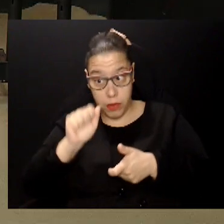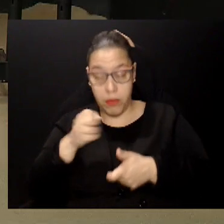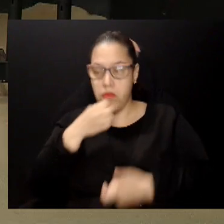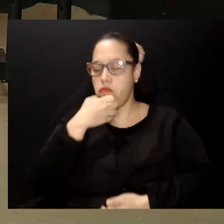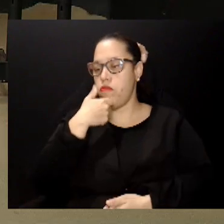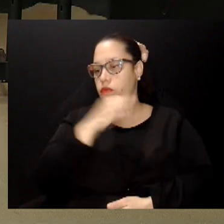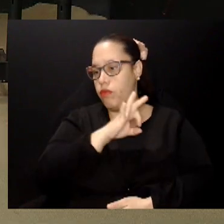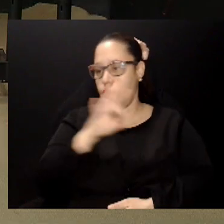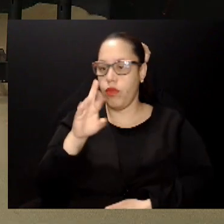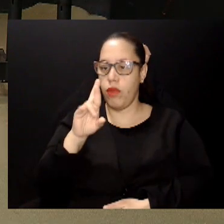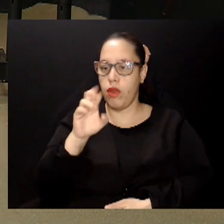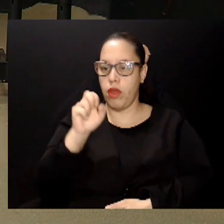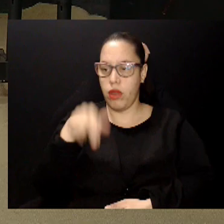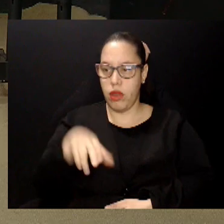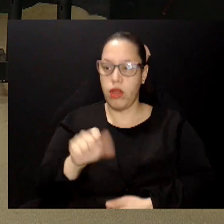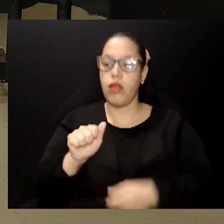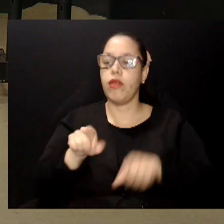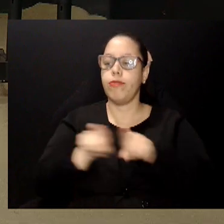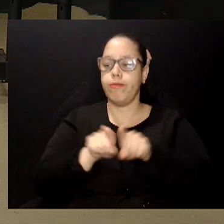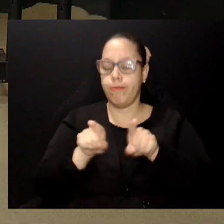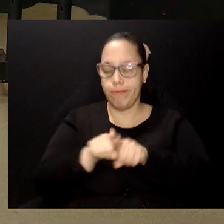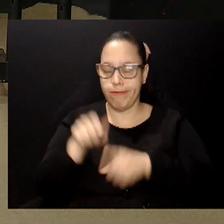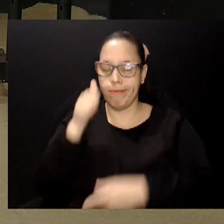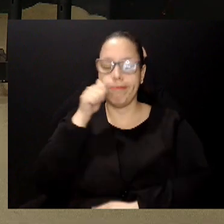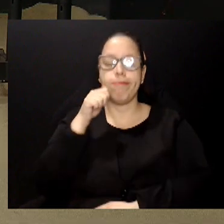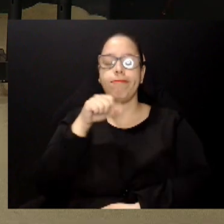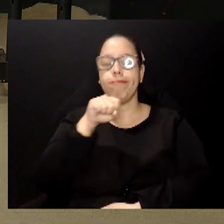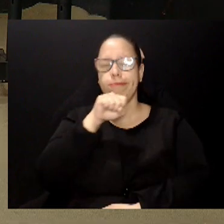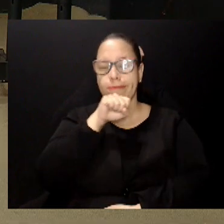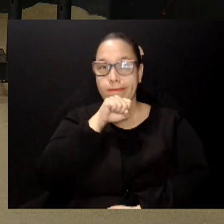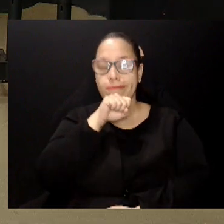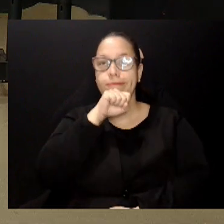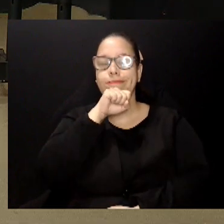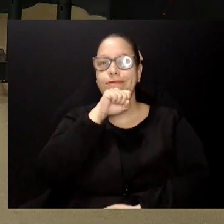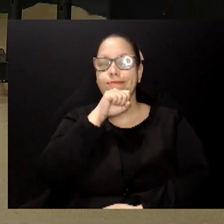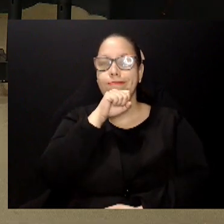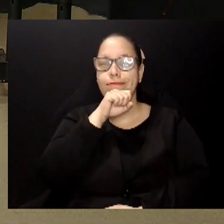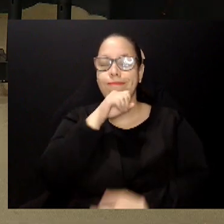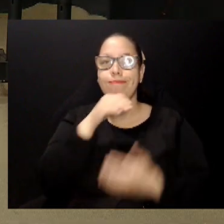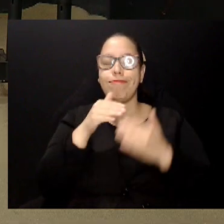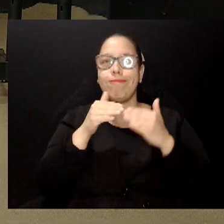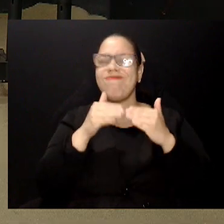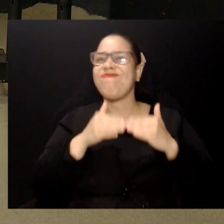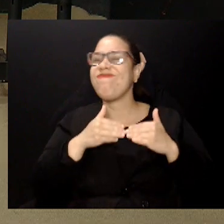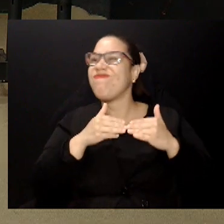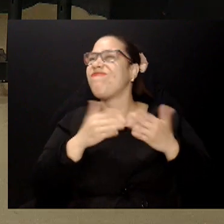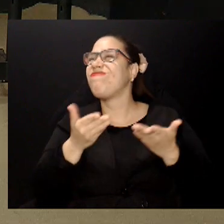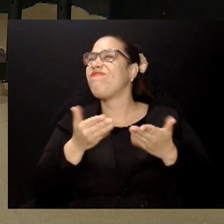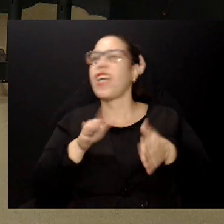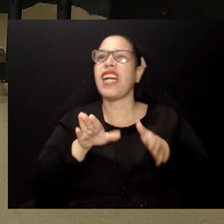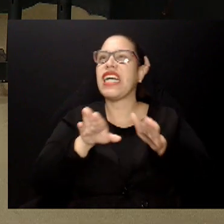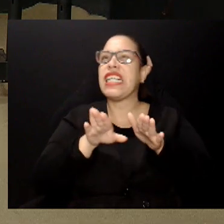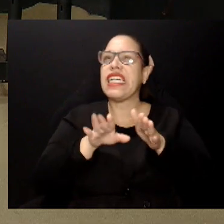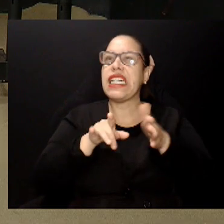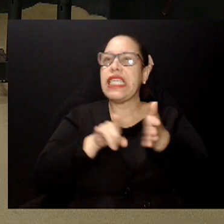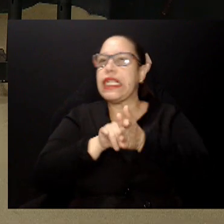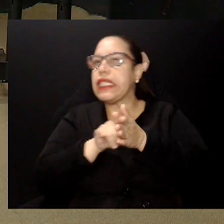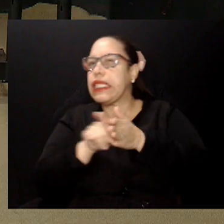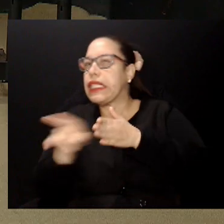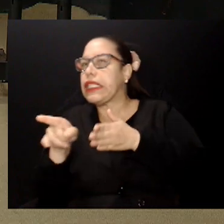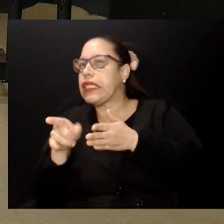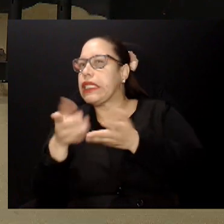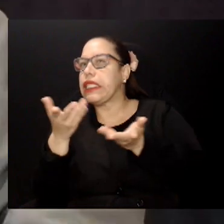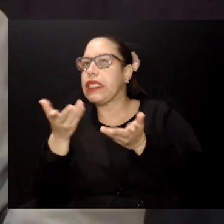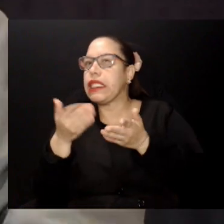é isso também, né? Mães literalmente se autoanulam, mas até que ponto, né? Vamos responder a pergunta da Sandra, por favor. Que pergunta